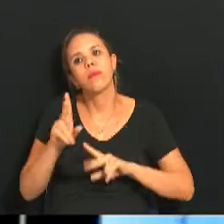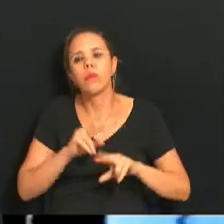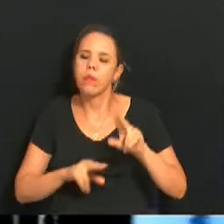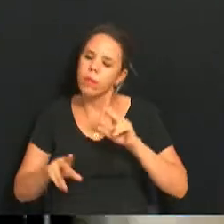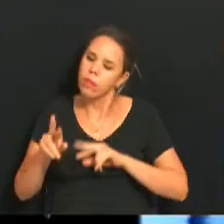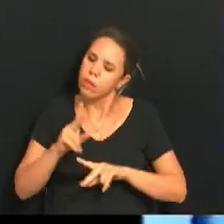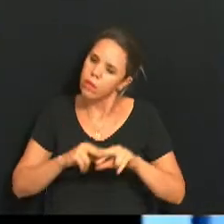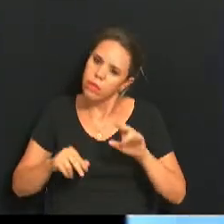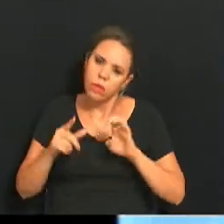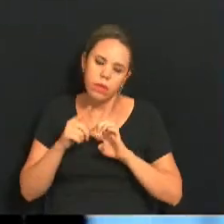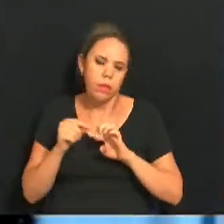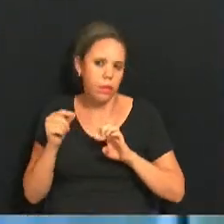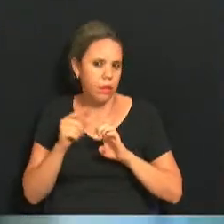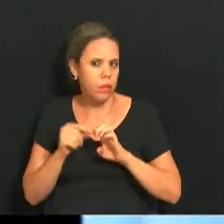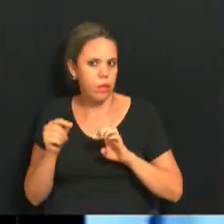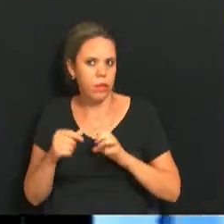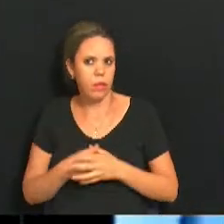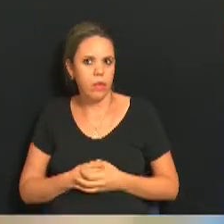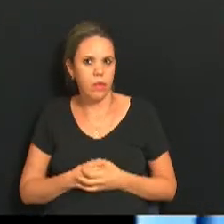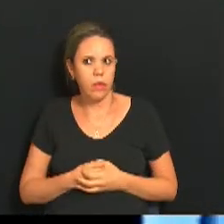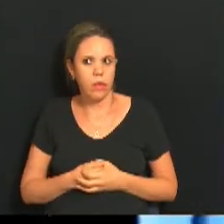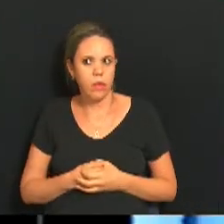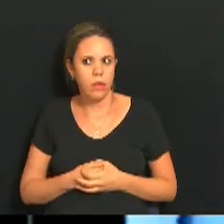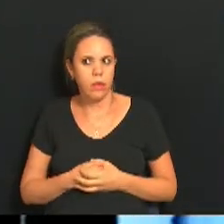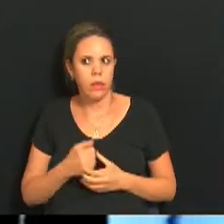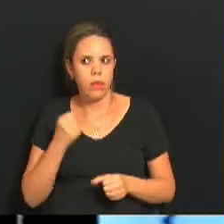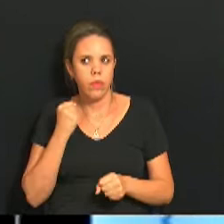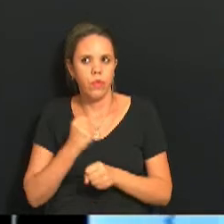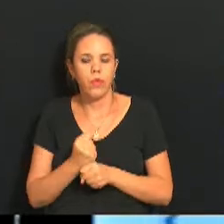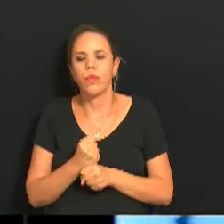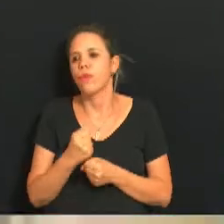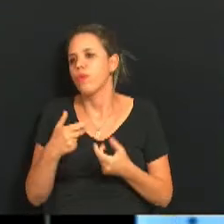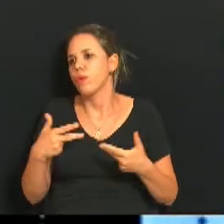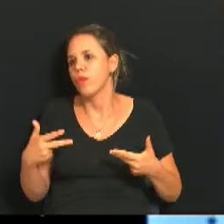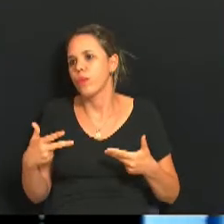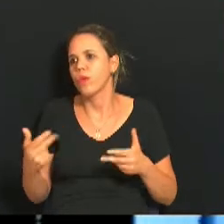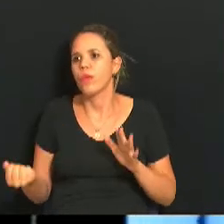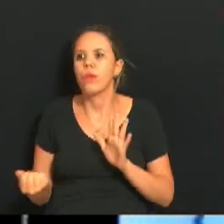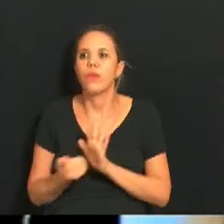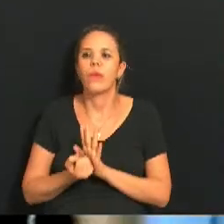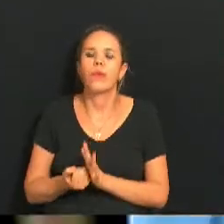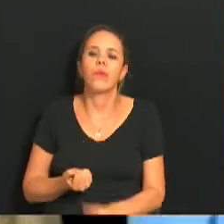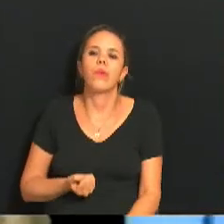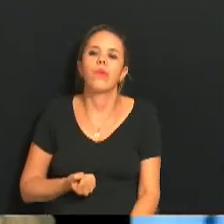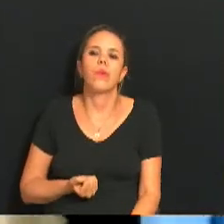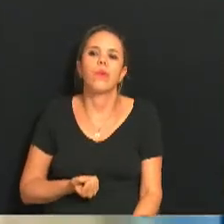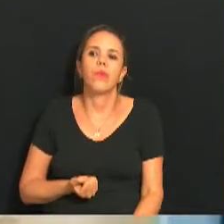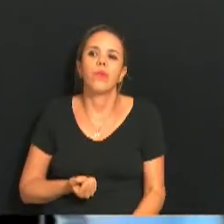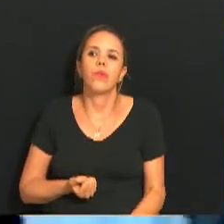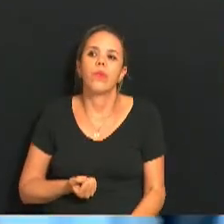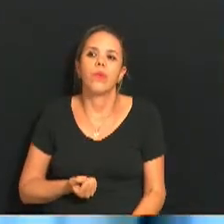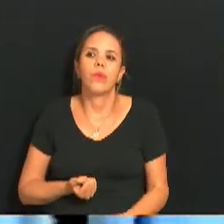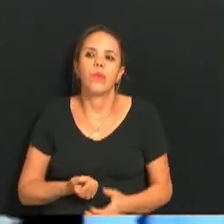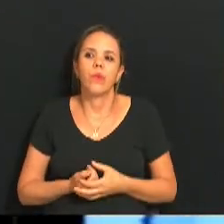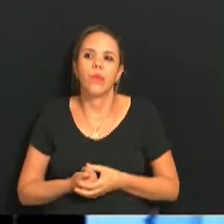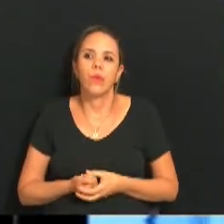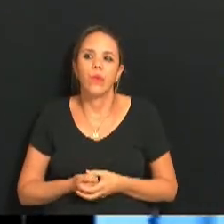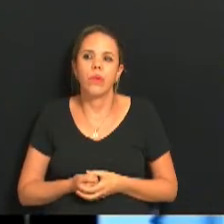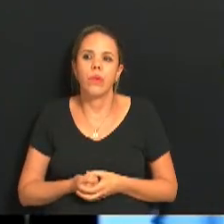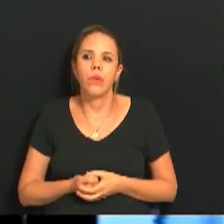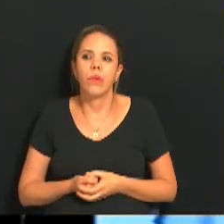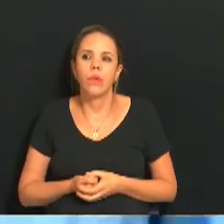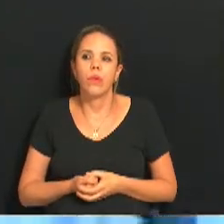tanto de empreendedores quanto de reformas quanto de tombamento eles são demandadas para